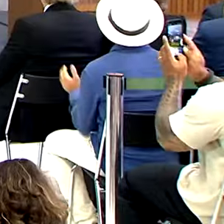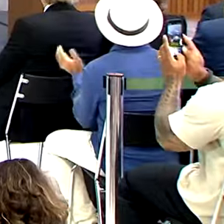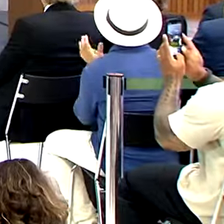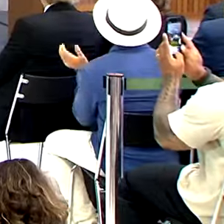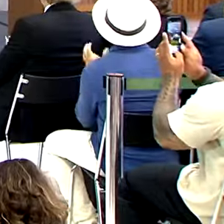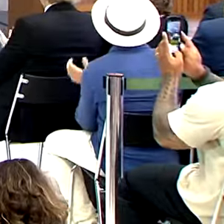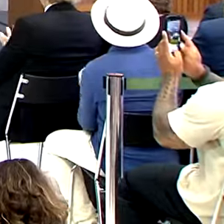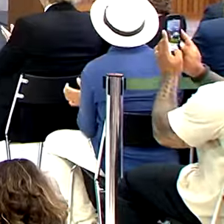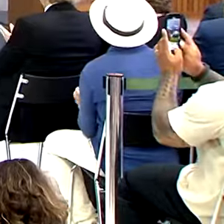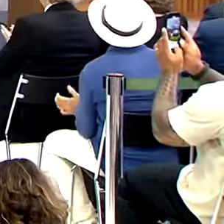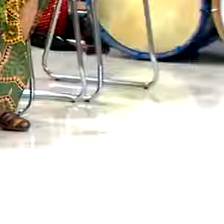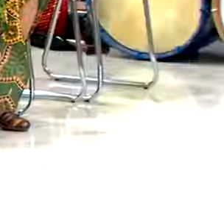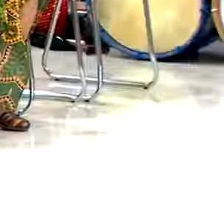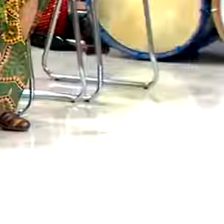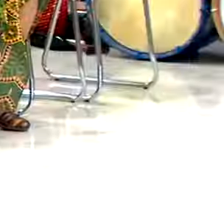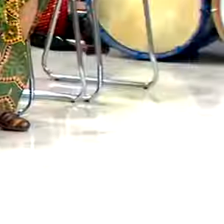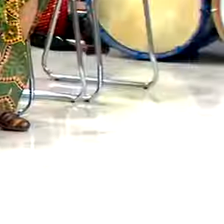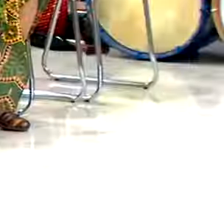Tchau.